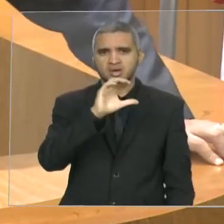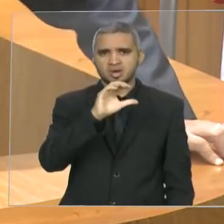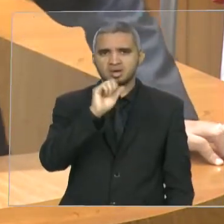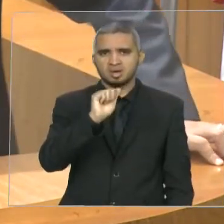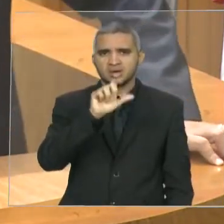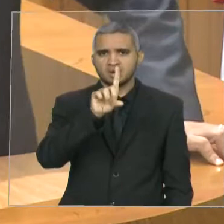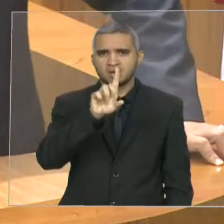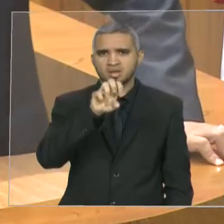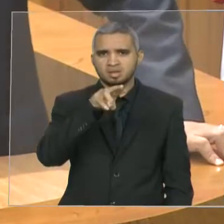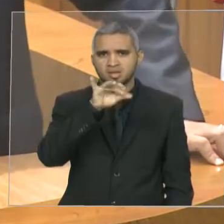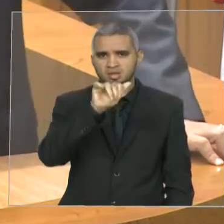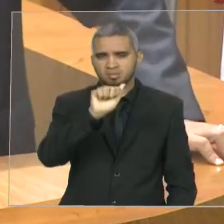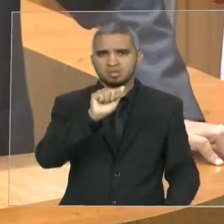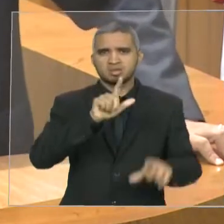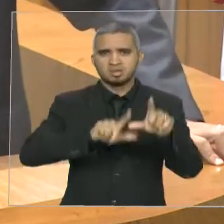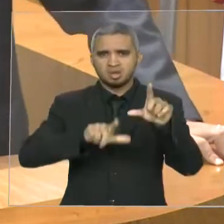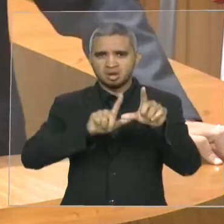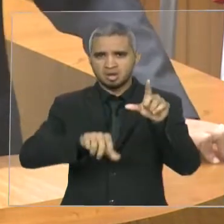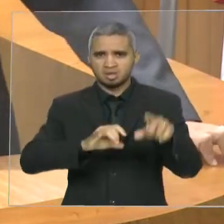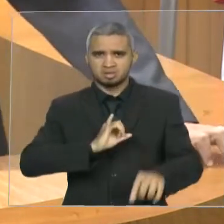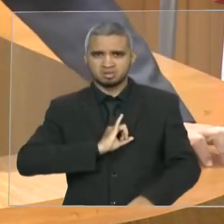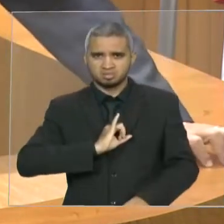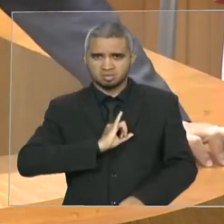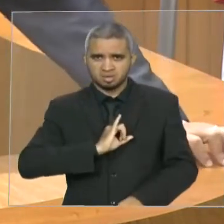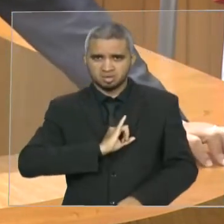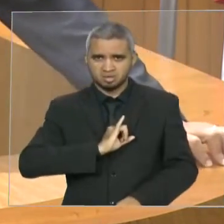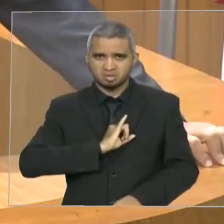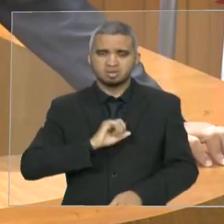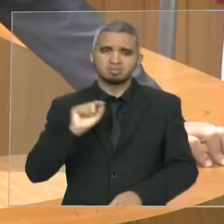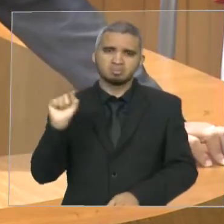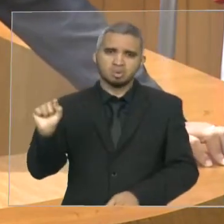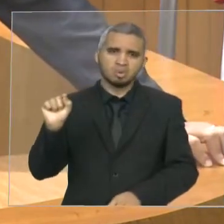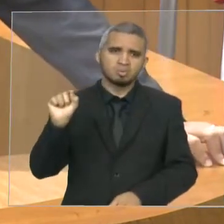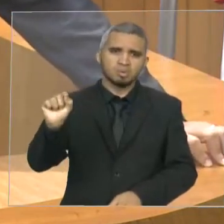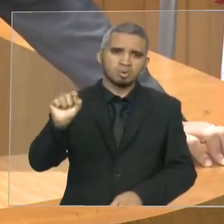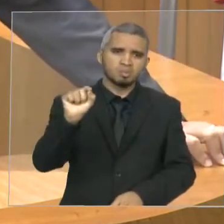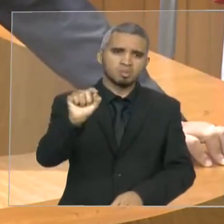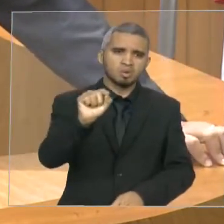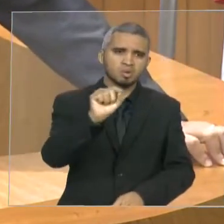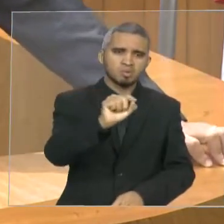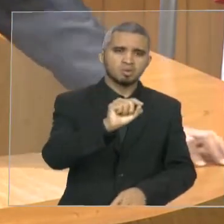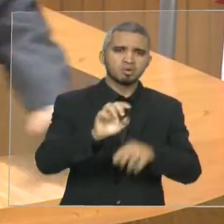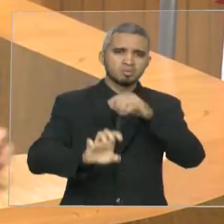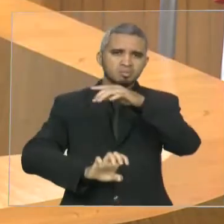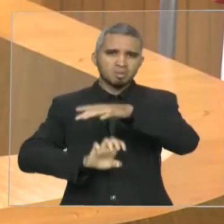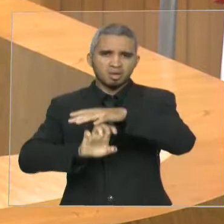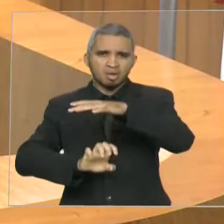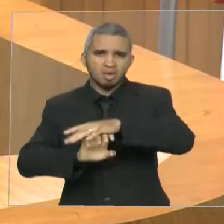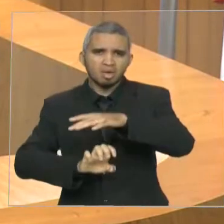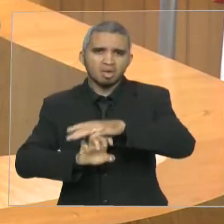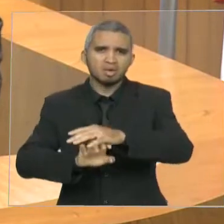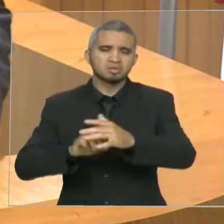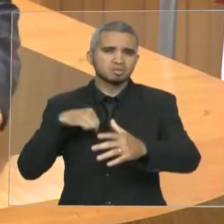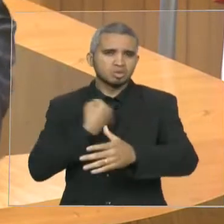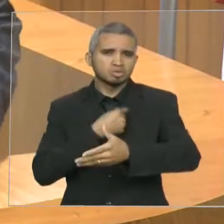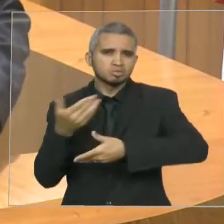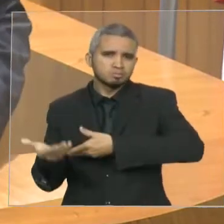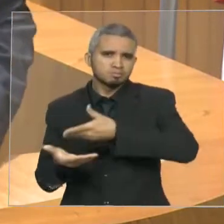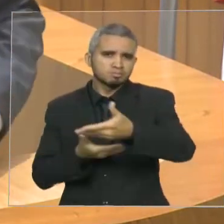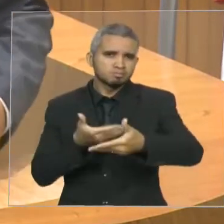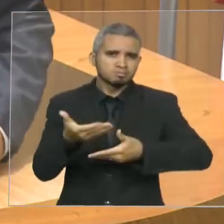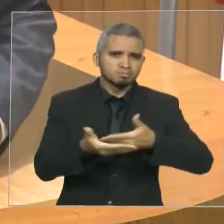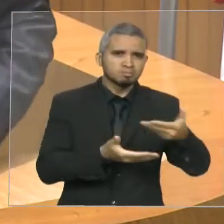vários setores da cidade. E começamos a pensar um modelo para implantarmos o